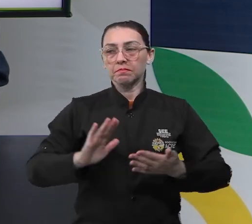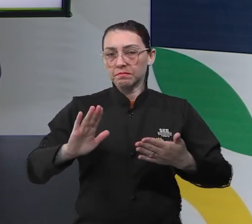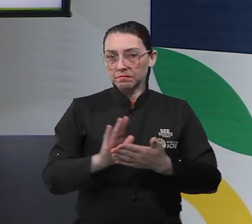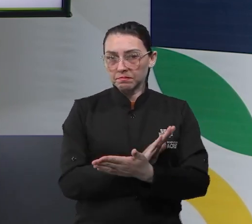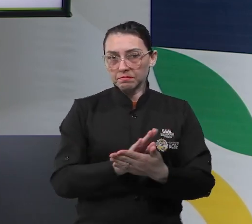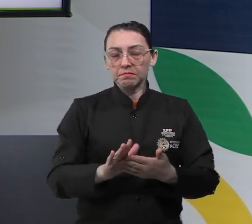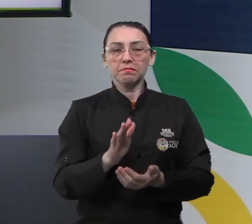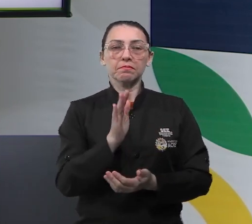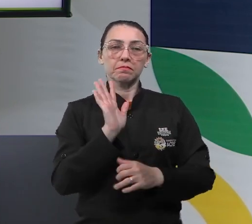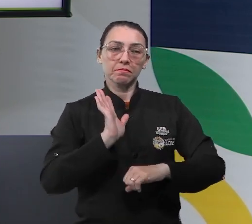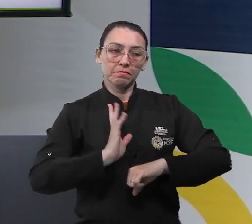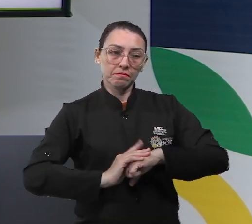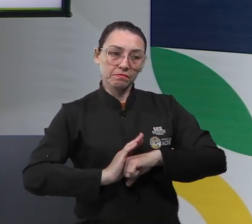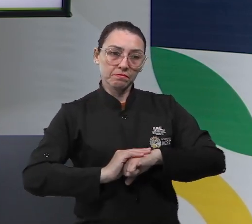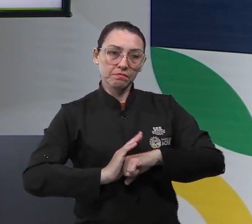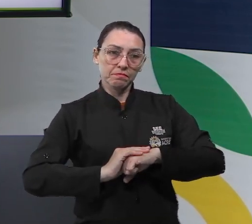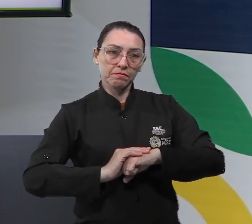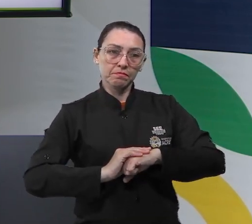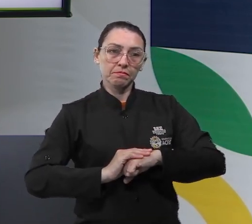que